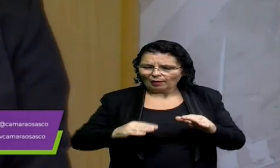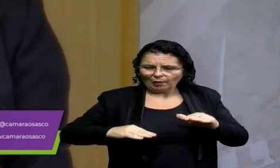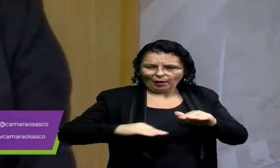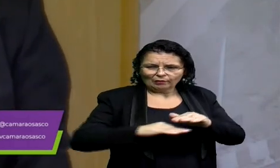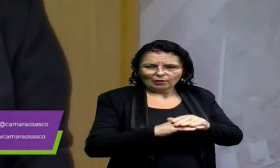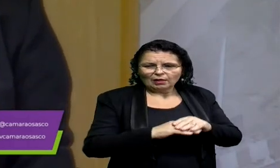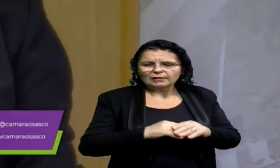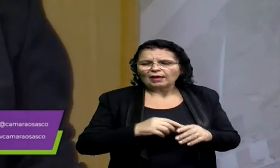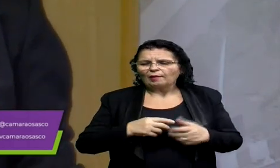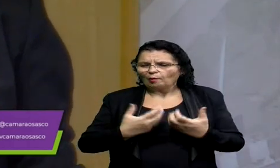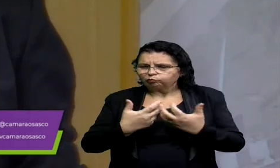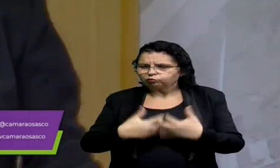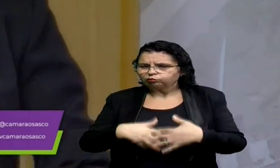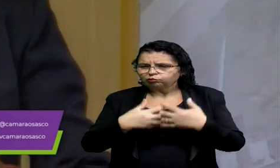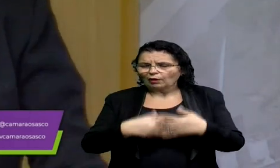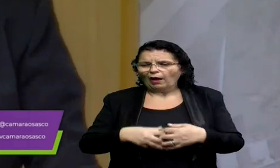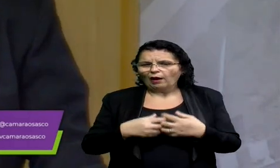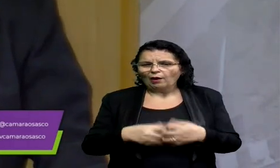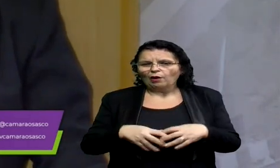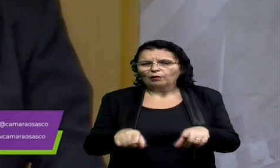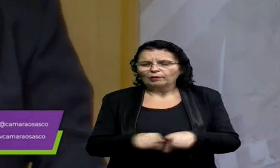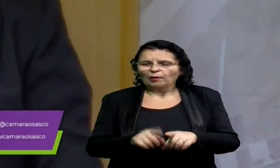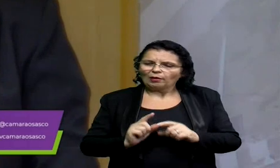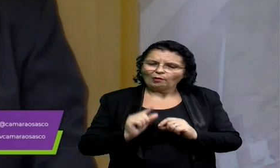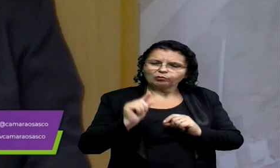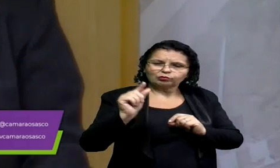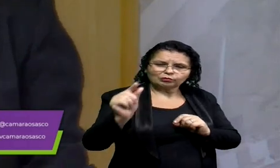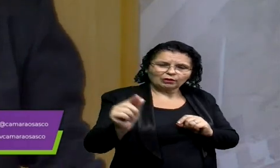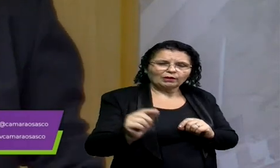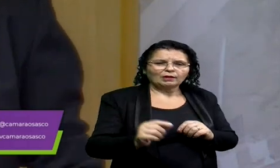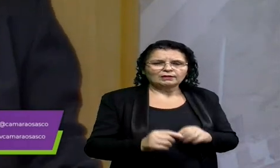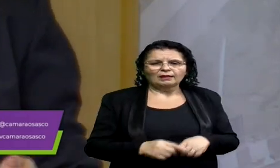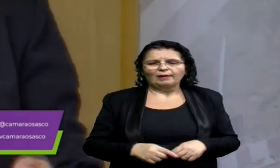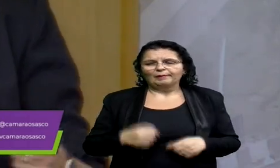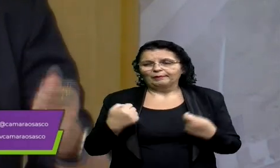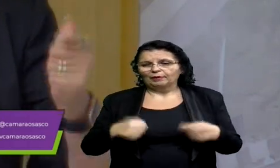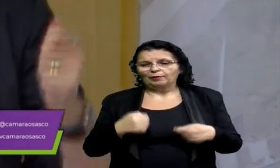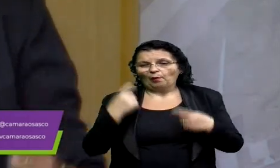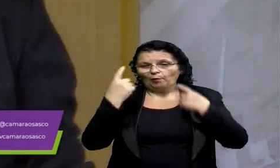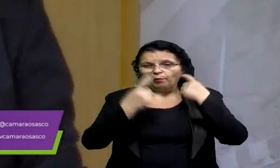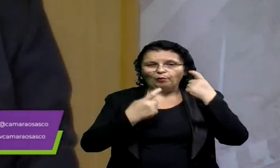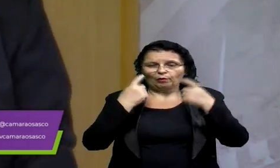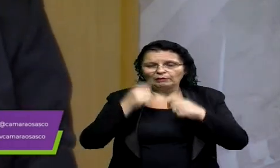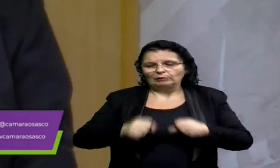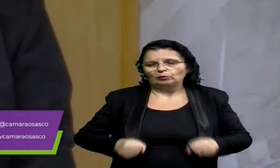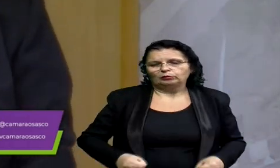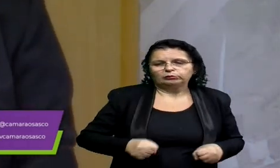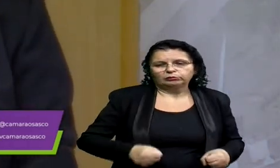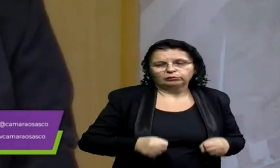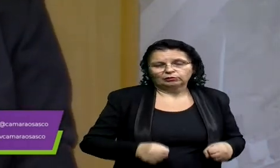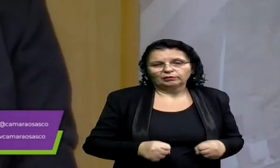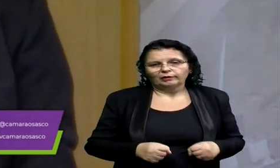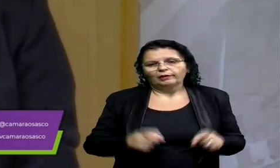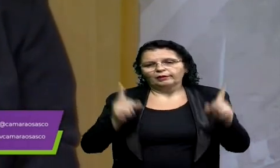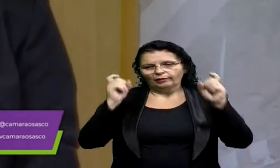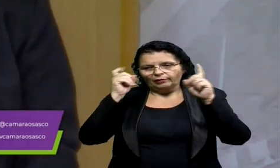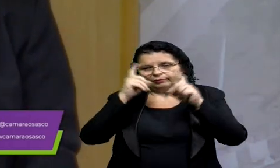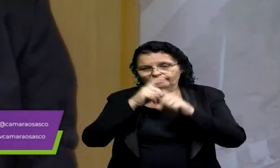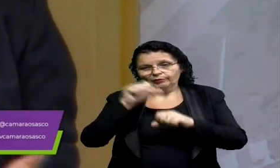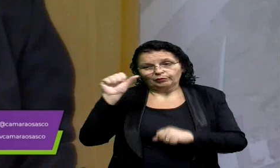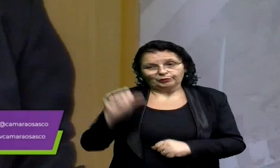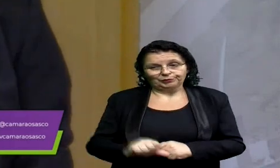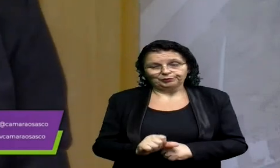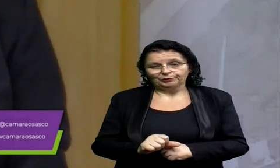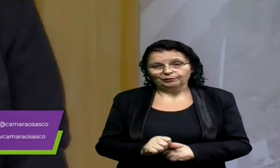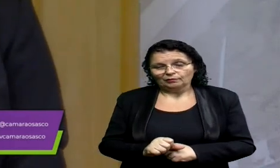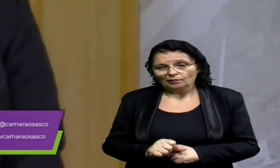mecanizados carros elétricos que a gente vai poder levar os caixões sem precisar que ninguém empurre Porque é muito ruim e aí